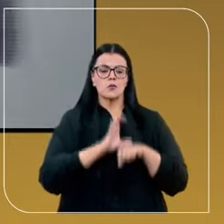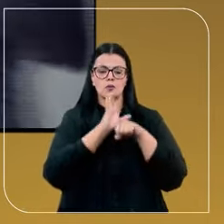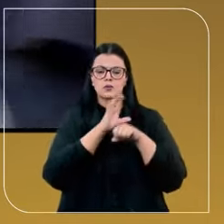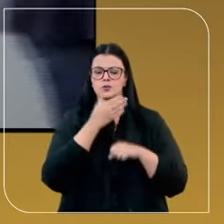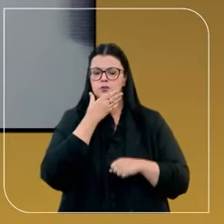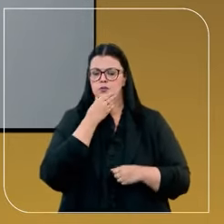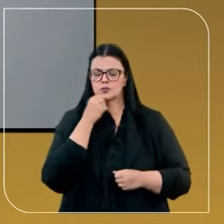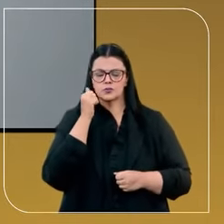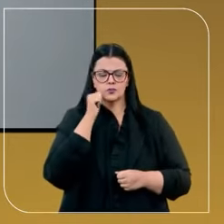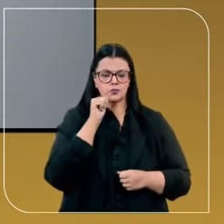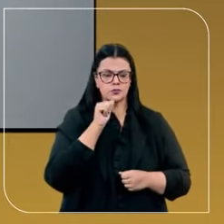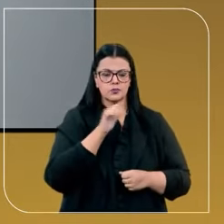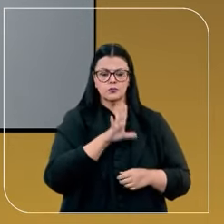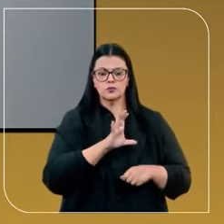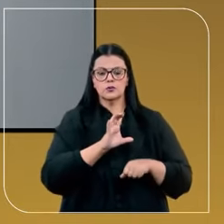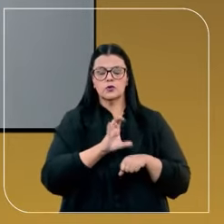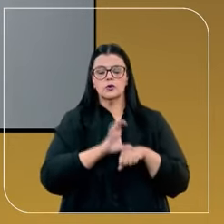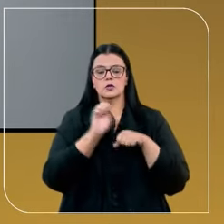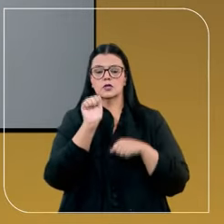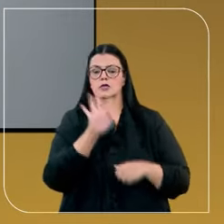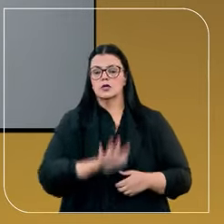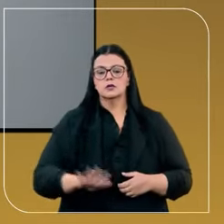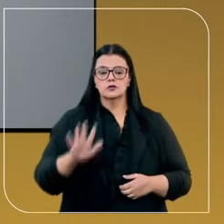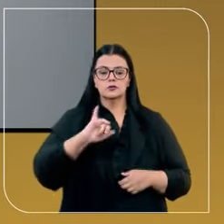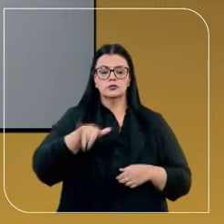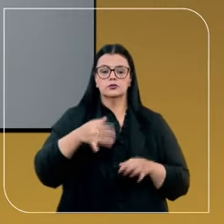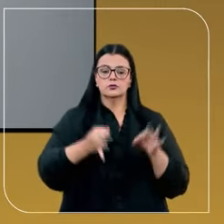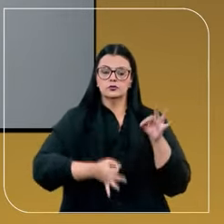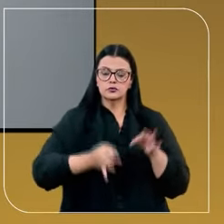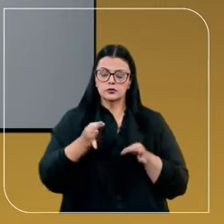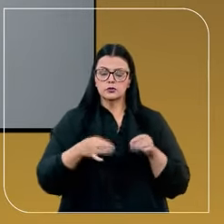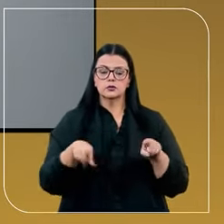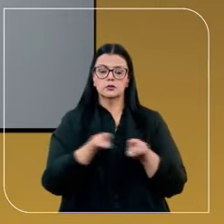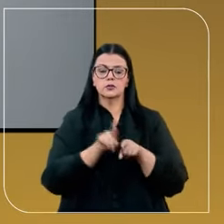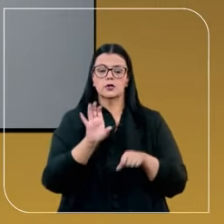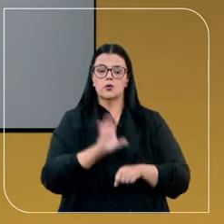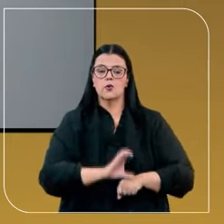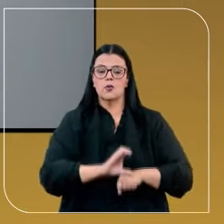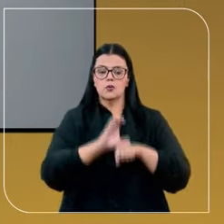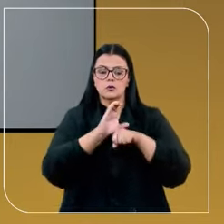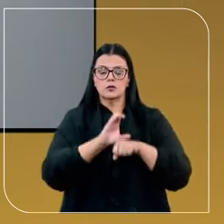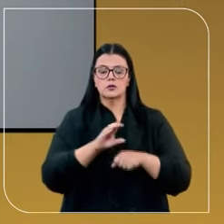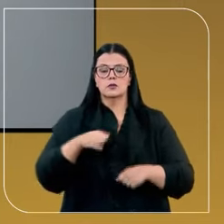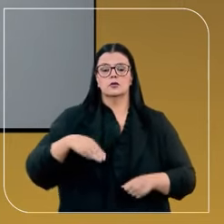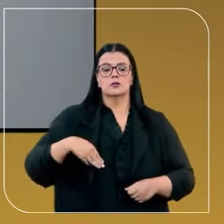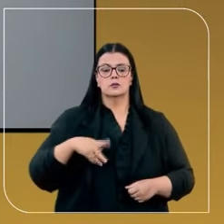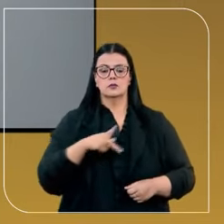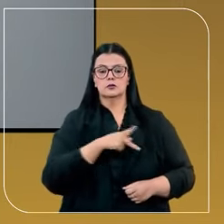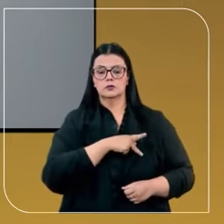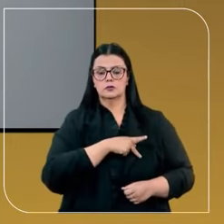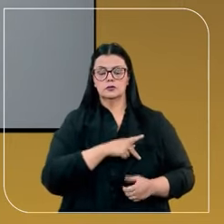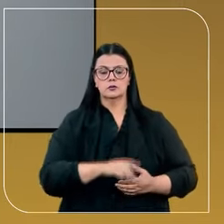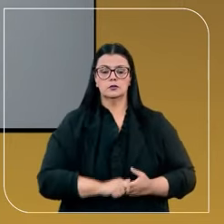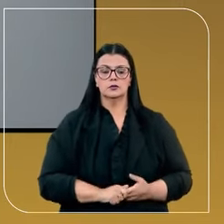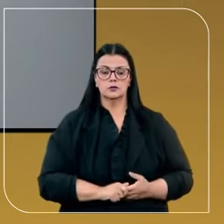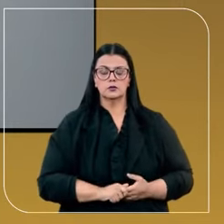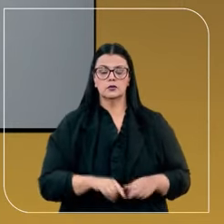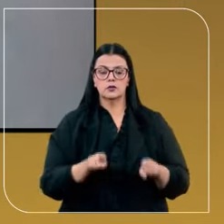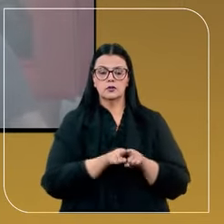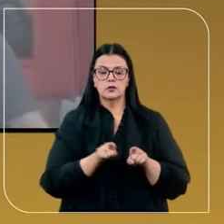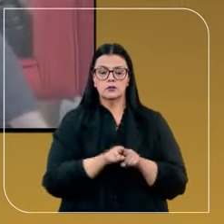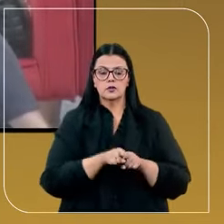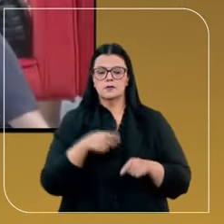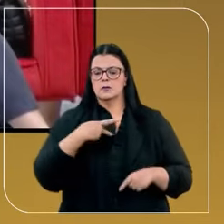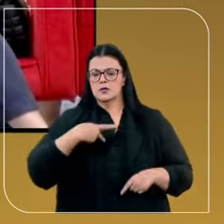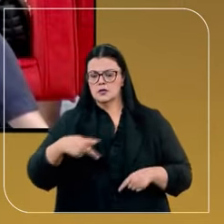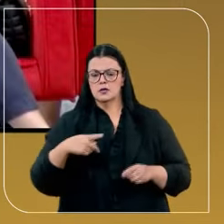do Conselho Nacional de Justiça e do Conselho Nacional do Ministério Público, presidentes, desembargadoras